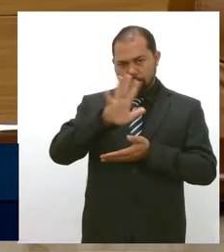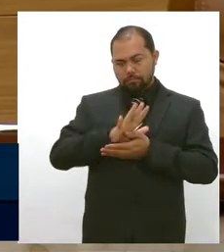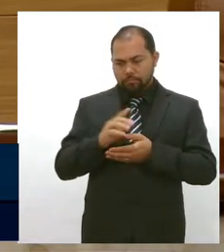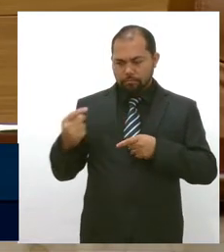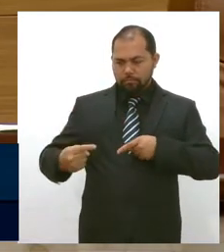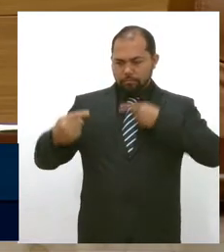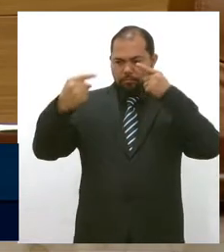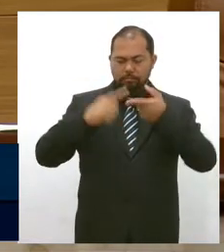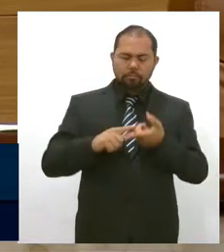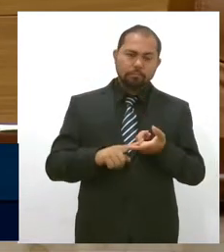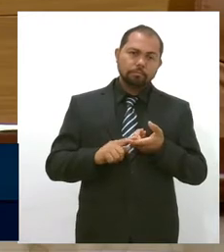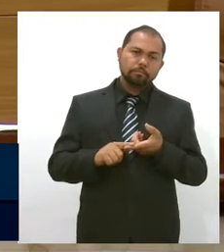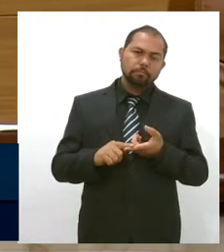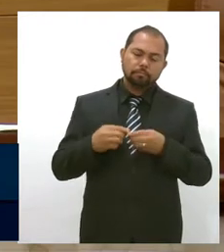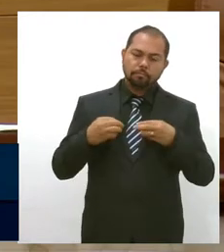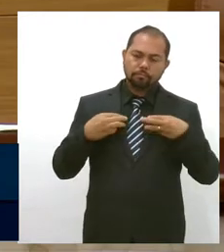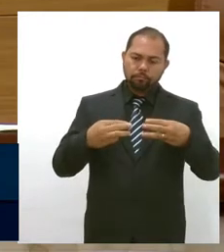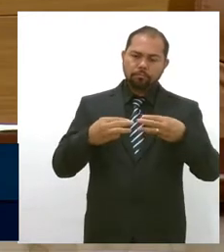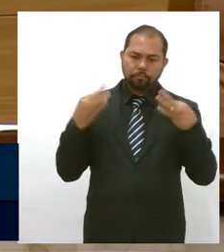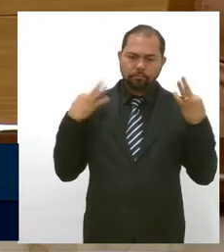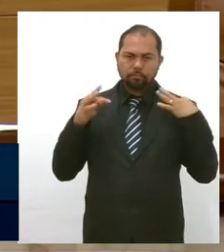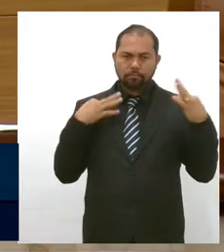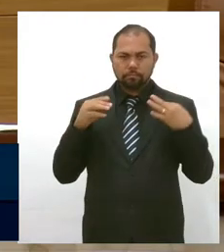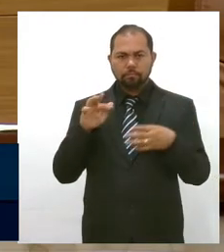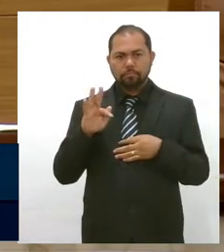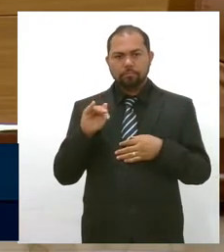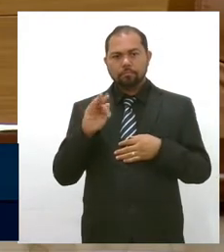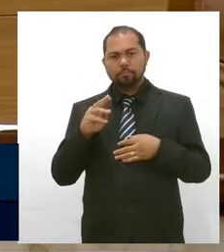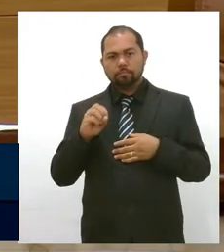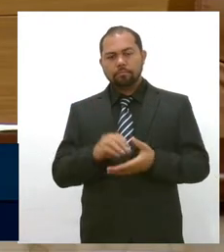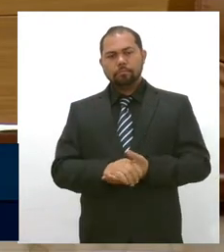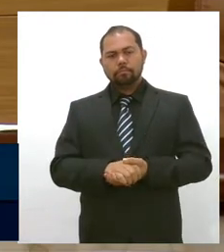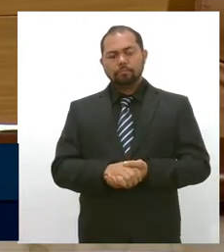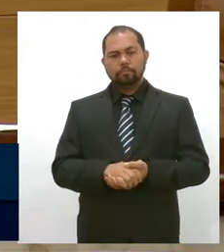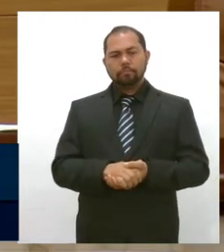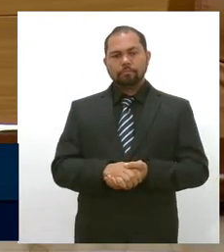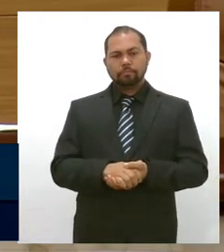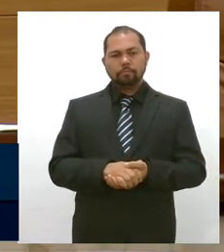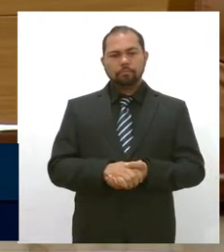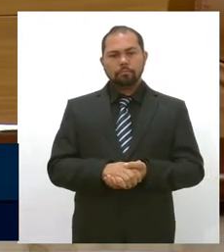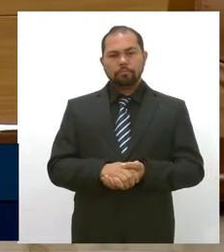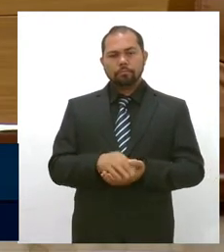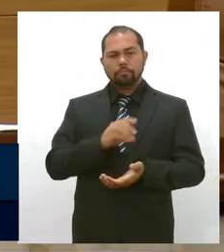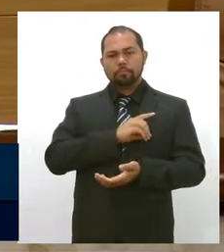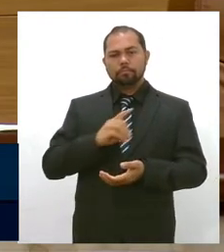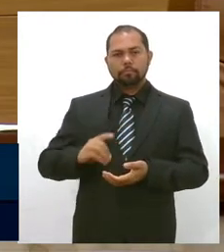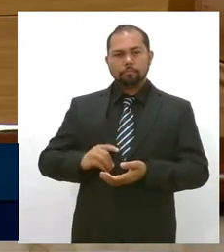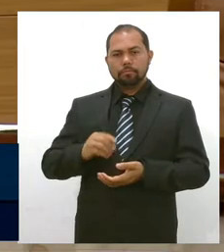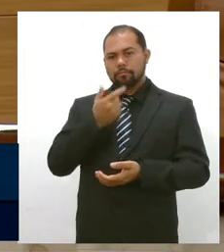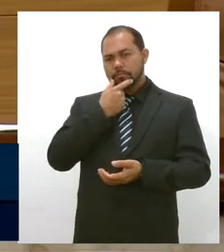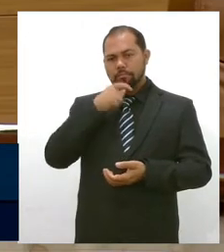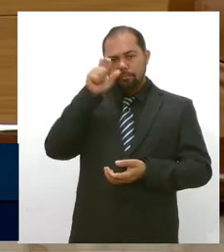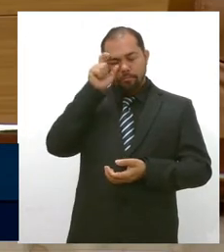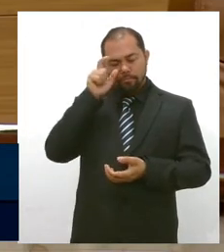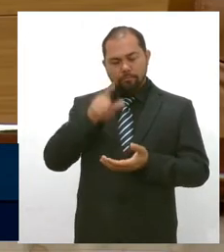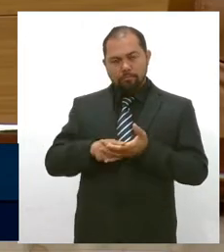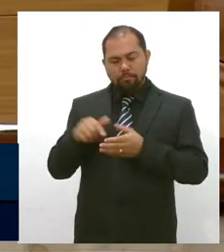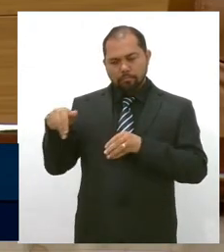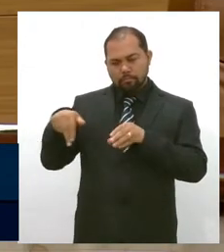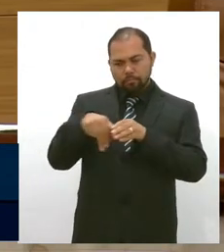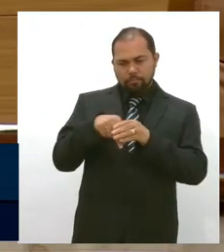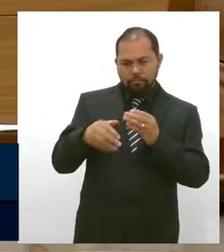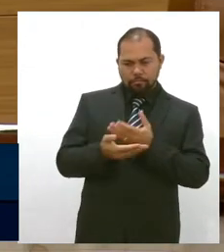Turismo, Fábio Pinheiro. O deputado Jorge Passos ocupou a tribuna, saudando os presentes, e registrou que no dia de